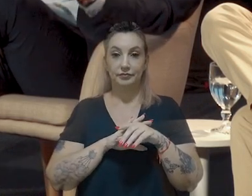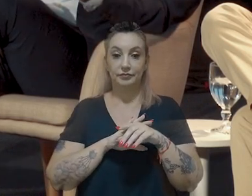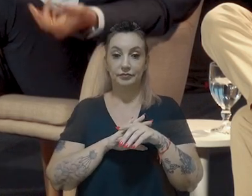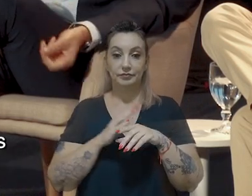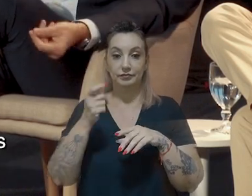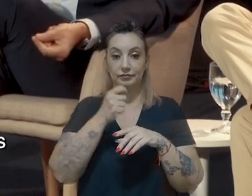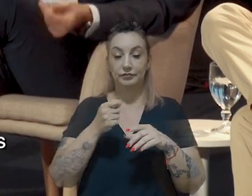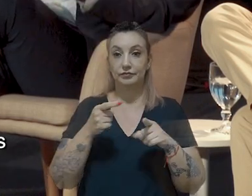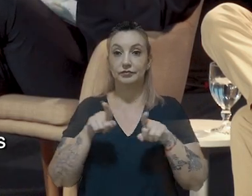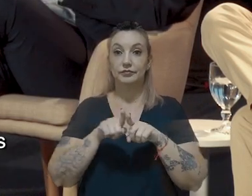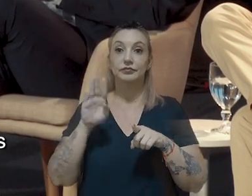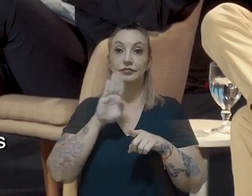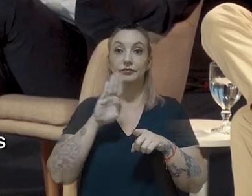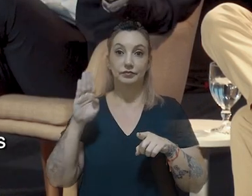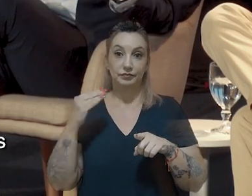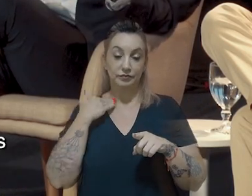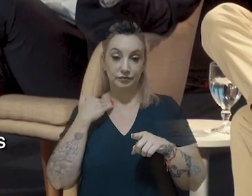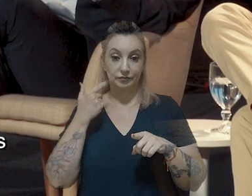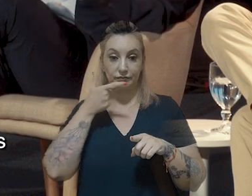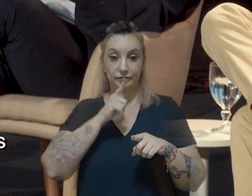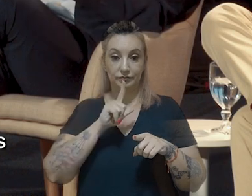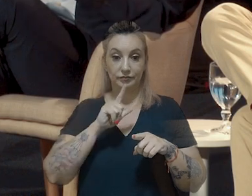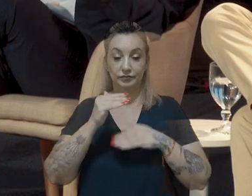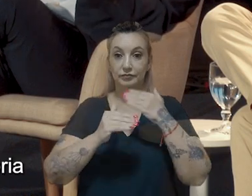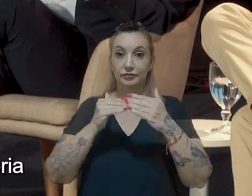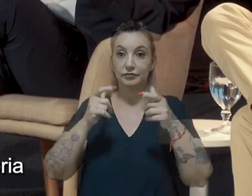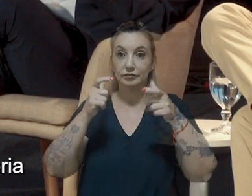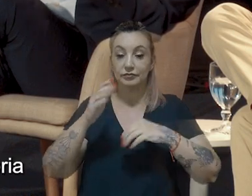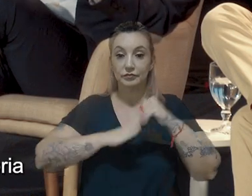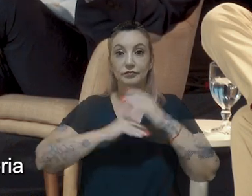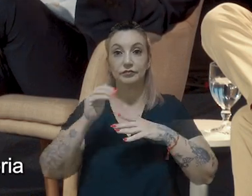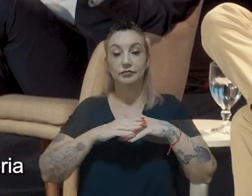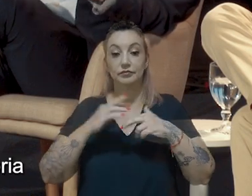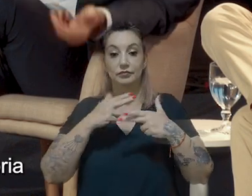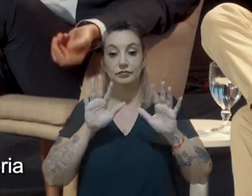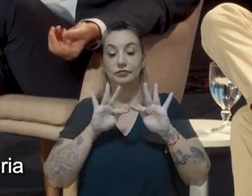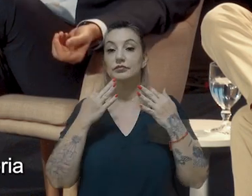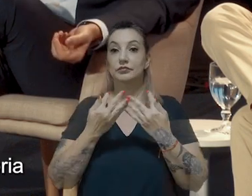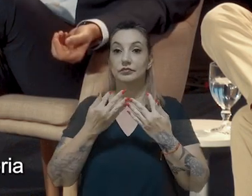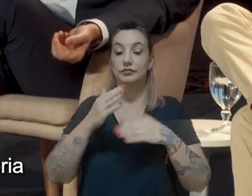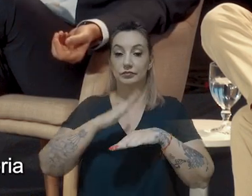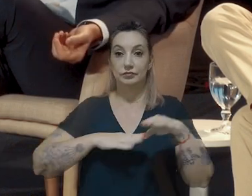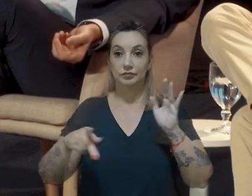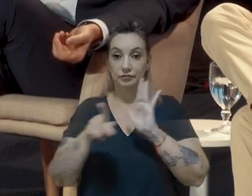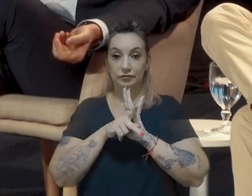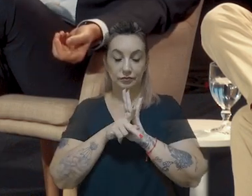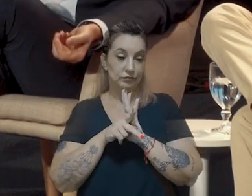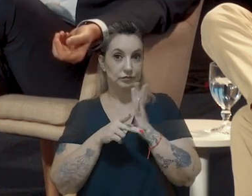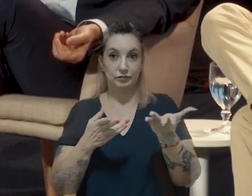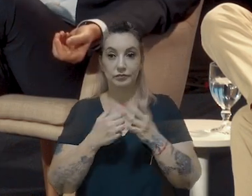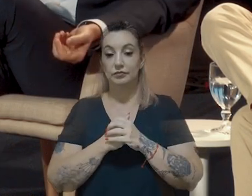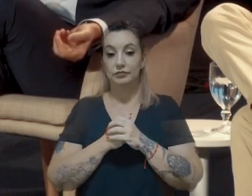associação com o Banco do Brasil lá atrás e consumimos Quintais produtivos hoje lá muitas famílias produzem sua própria e